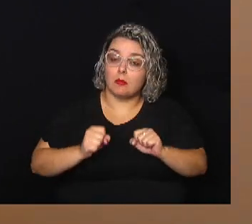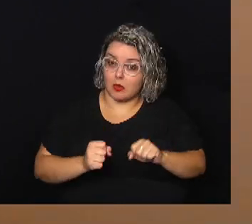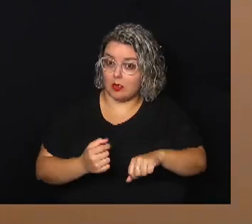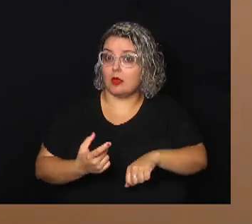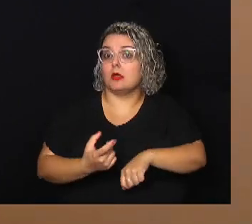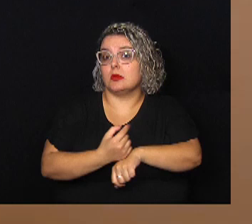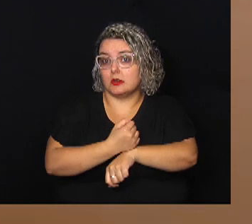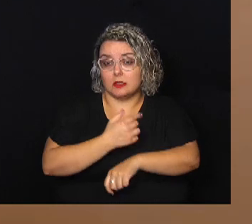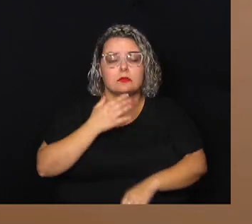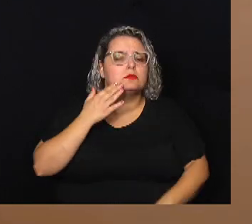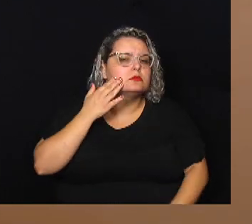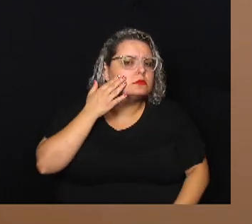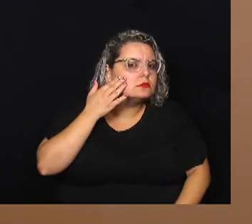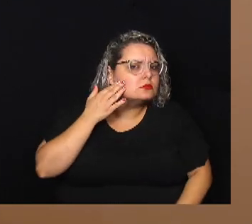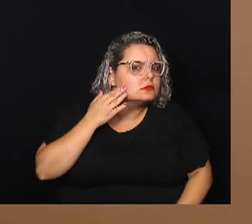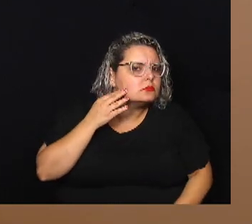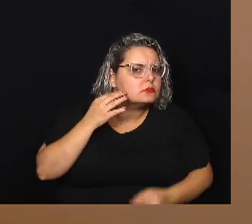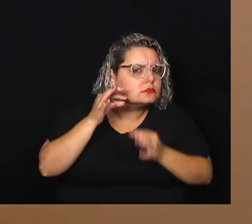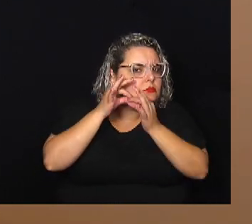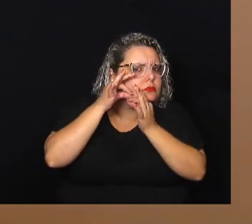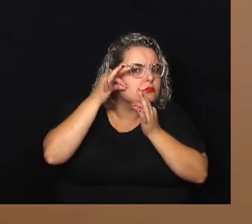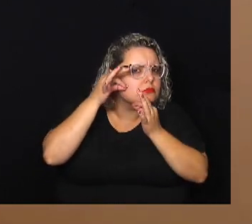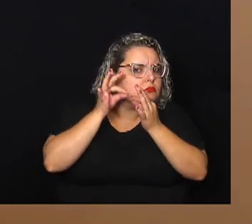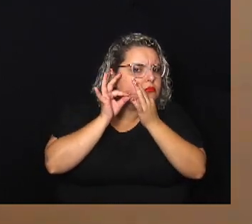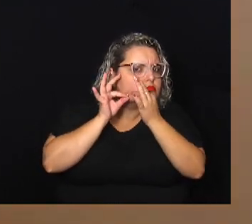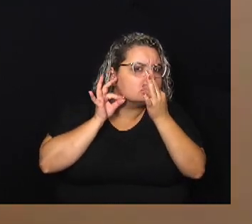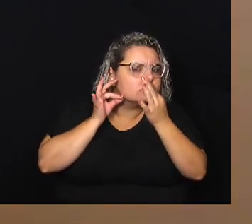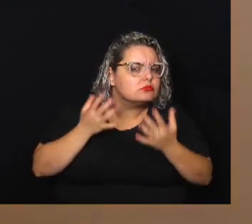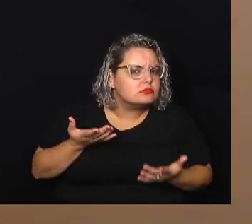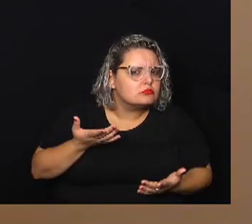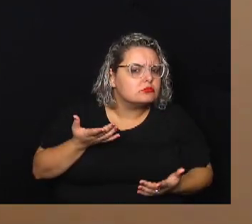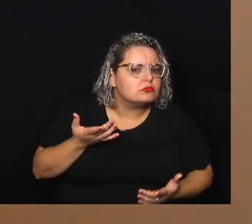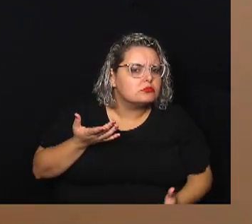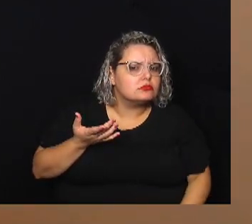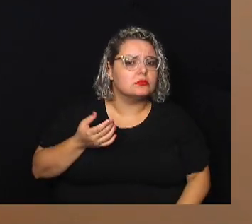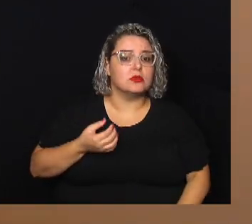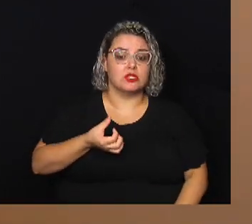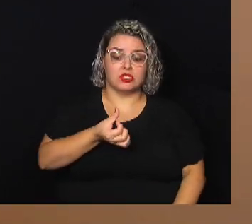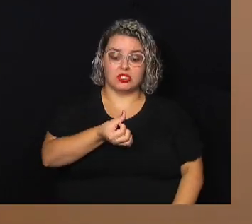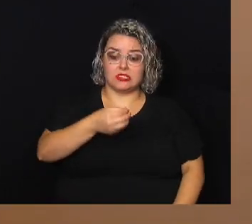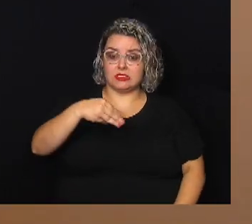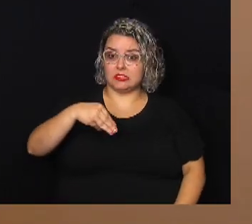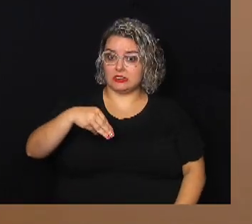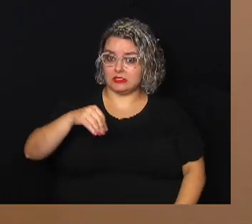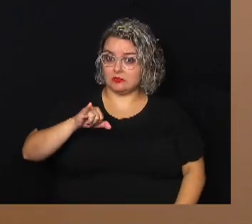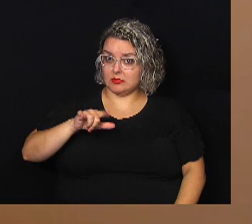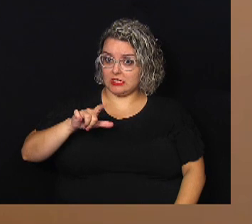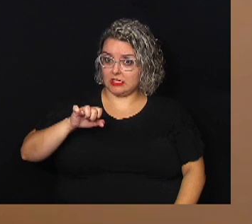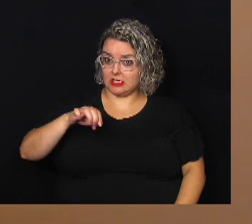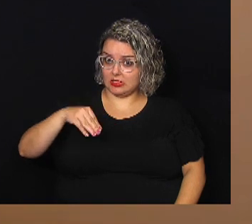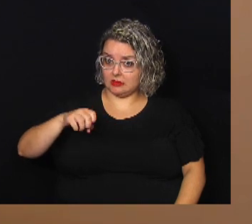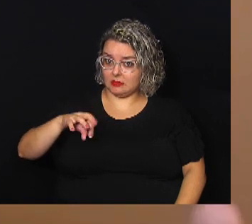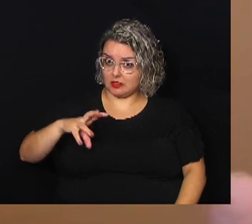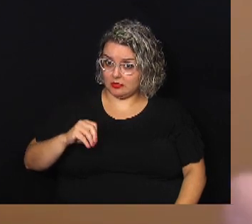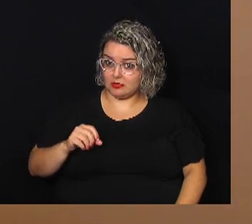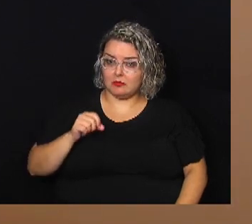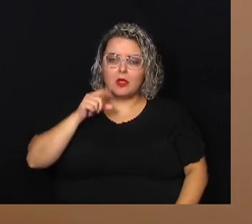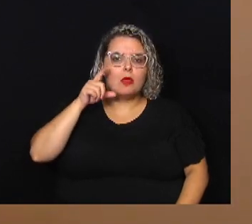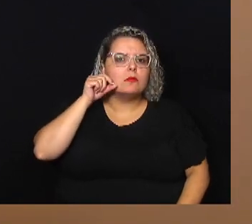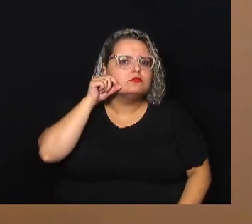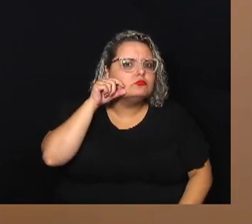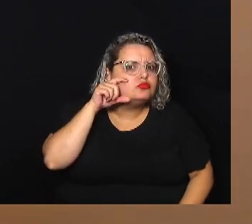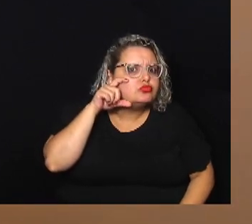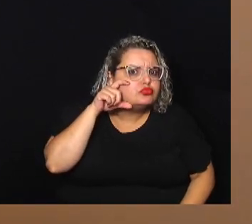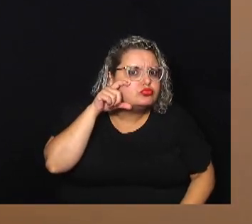A dimensão, lesões geralmente maiores que 6 milímetros, elas requerem atenção. Ou aquela lesão que ela